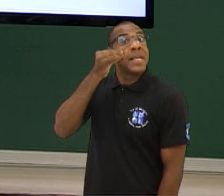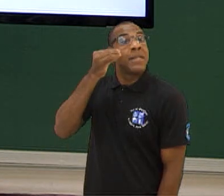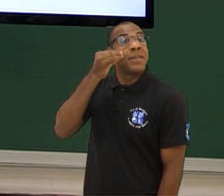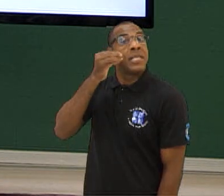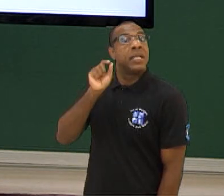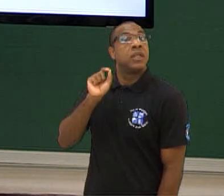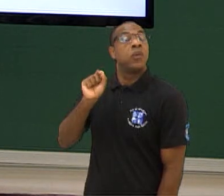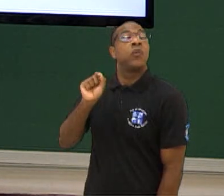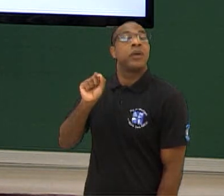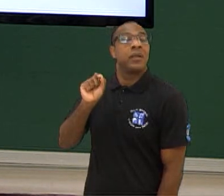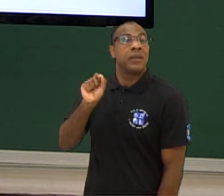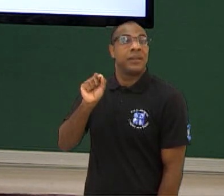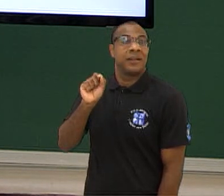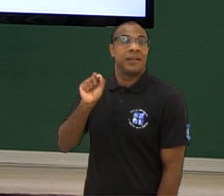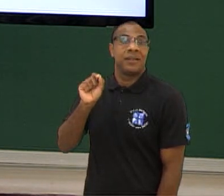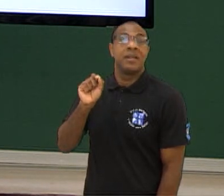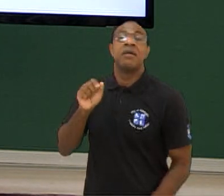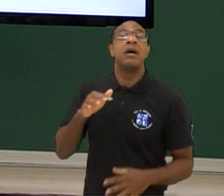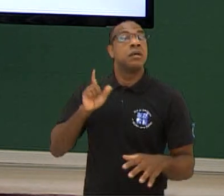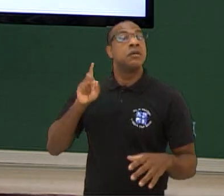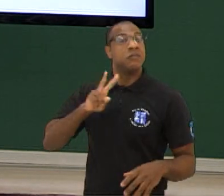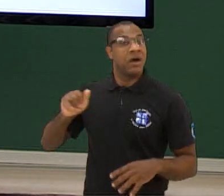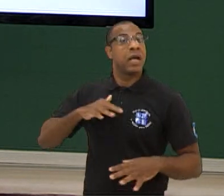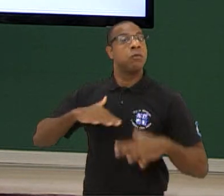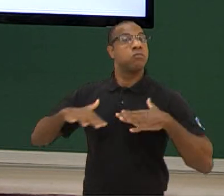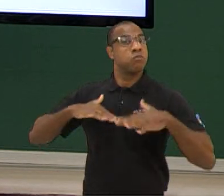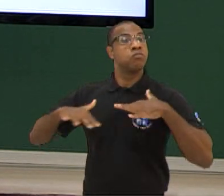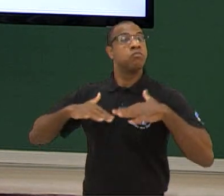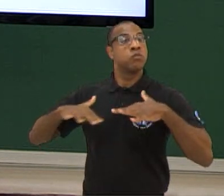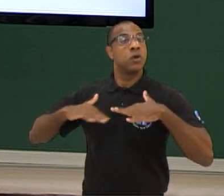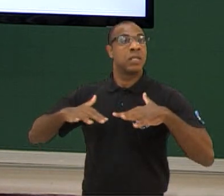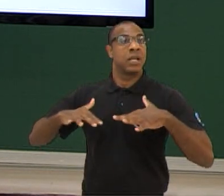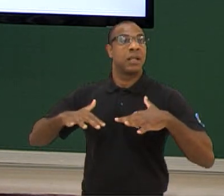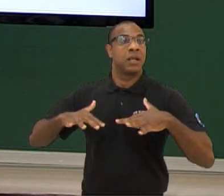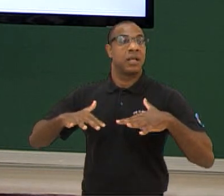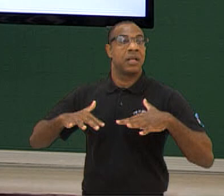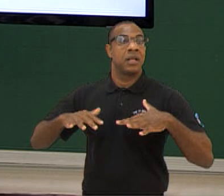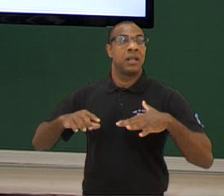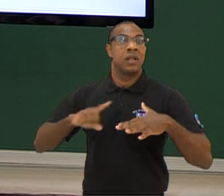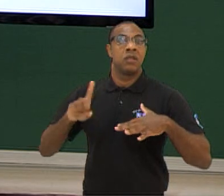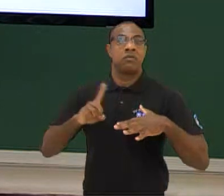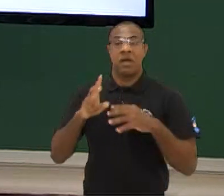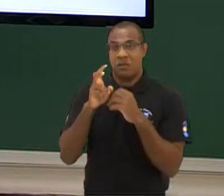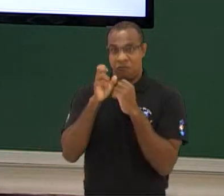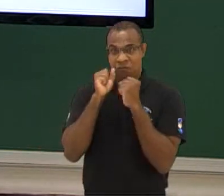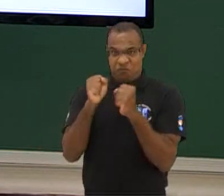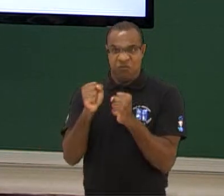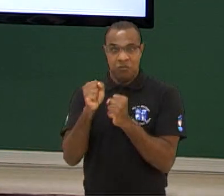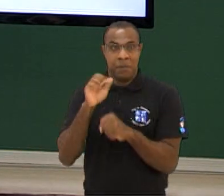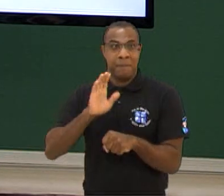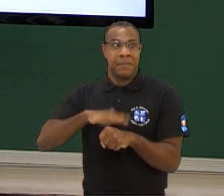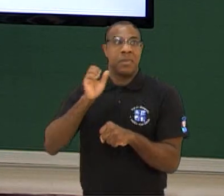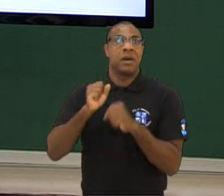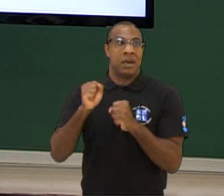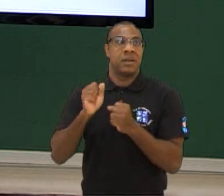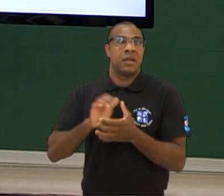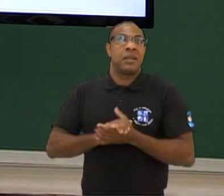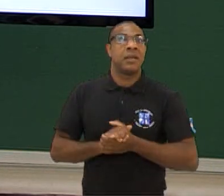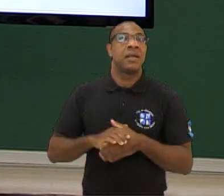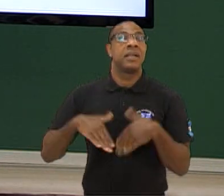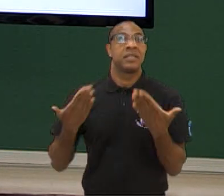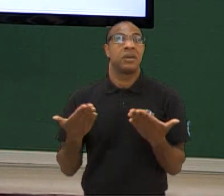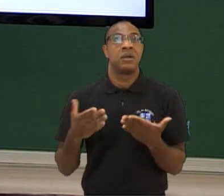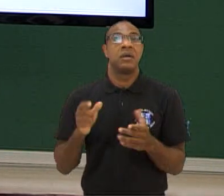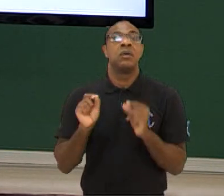B. Certo? Ele irá se mover, não tão eficiente como isto, né? Porque aqui existem algumas perdas envolvidas. Né? Então, ele